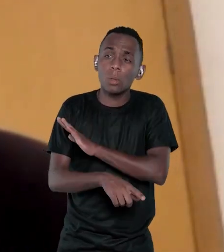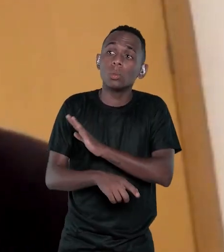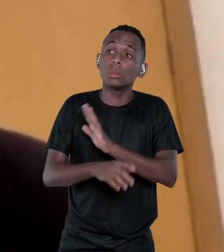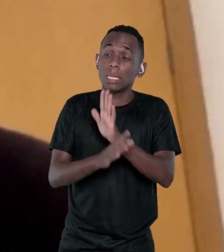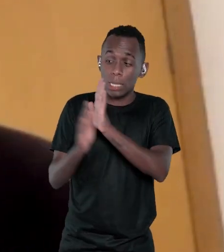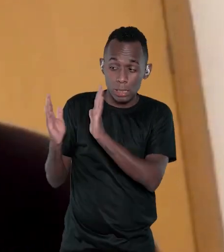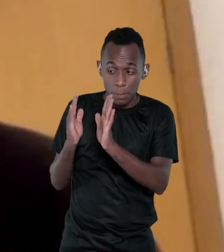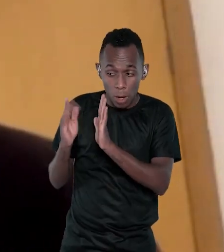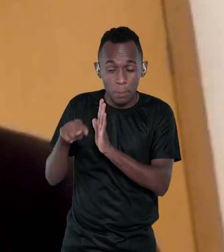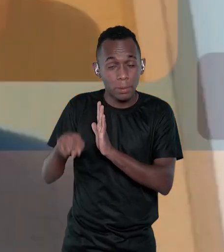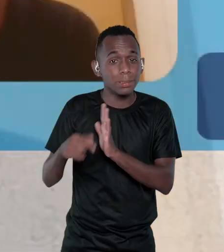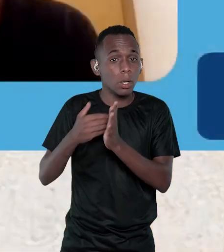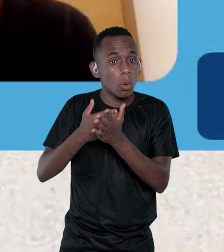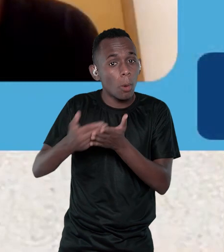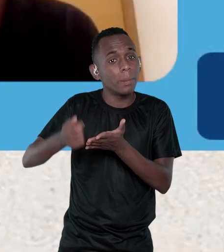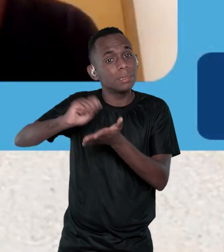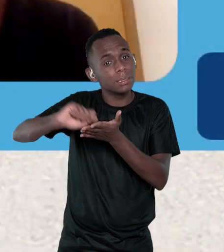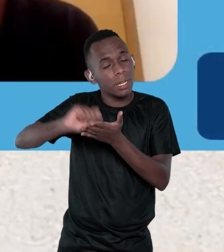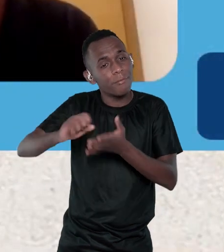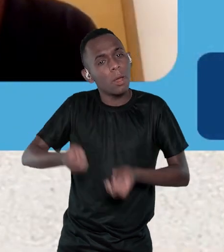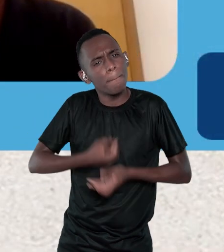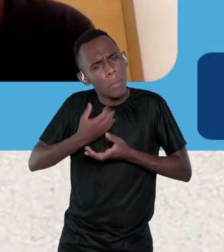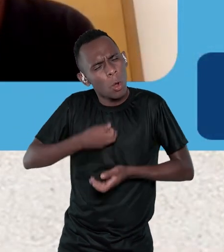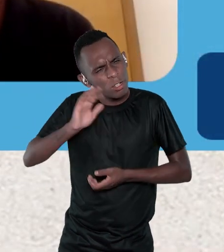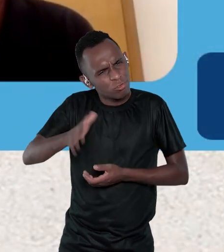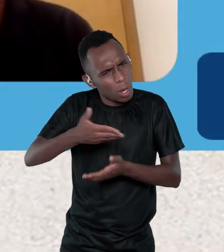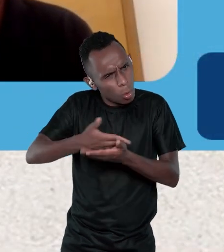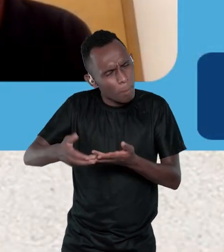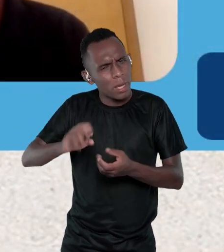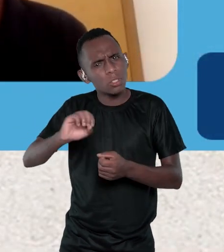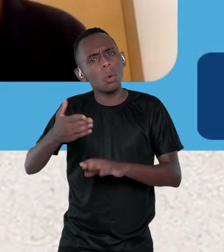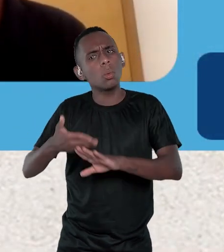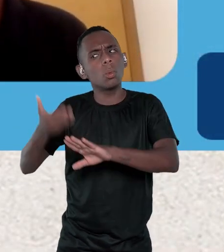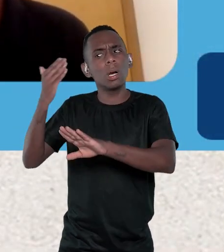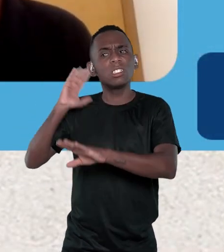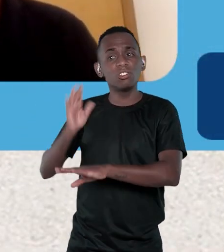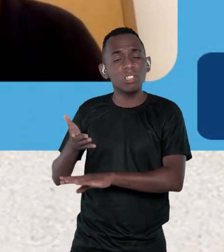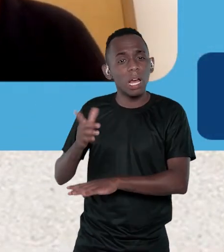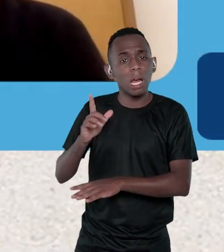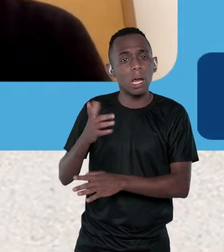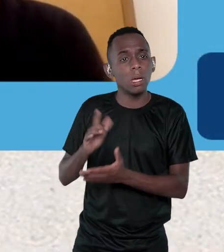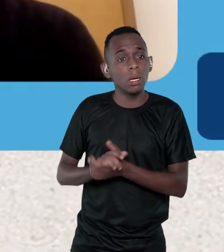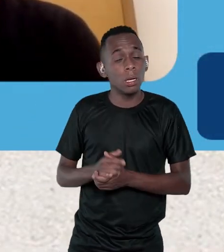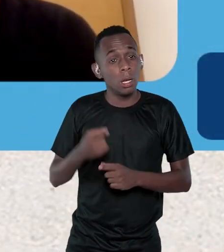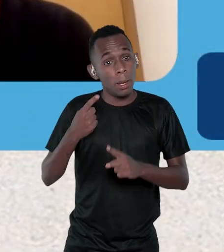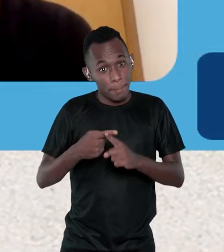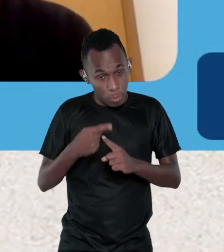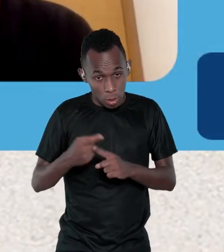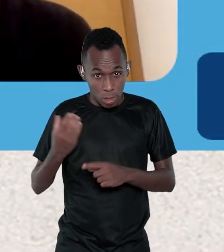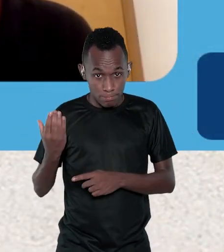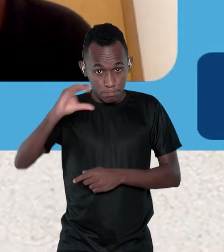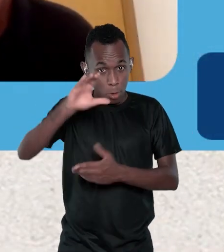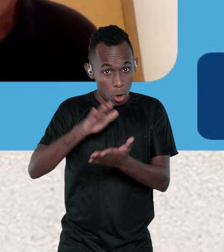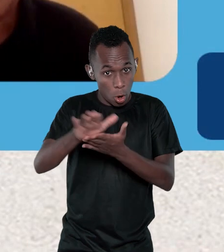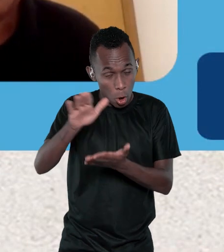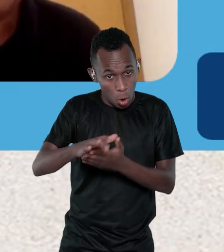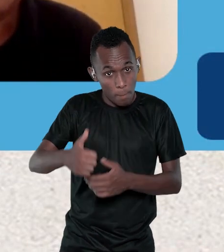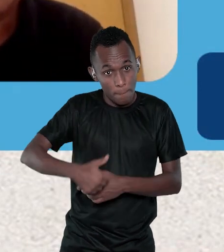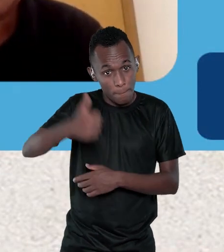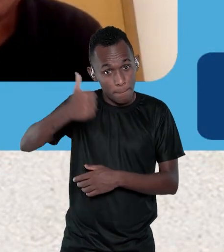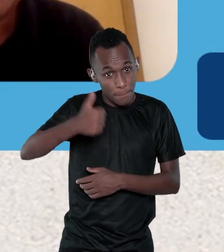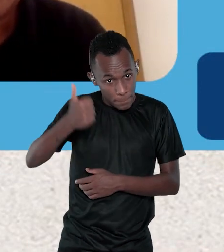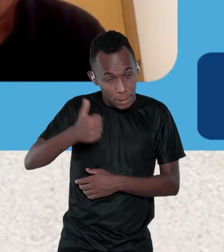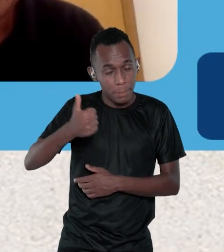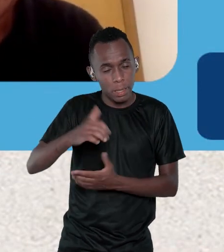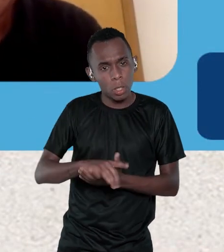assim. Uhum. E nessa época que você já começa a escrever poesia, ou você já escrevia, como é que é? Você tem aí o primeiro